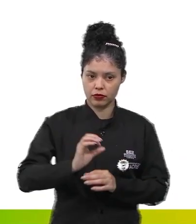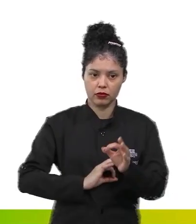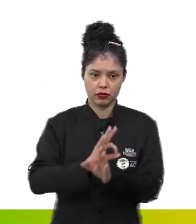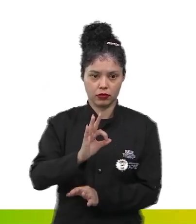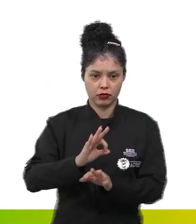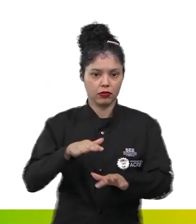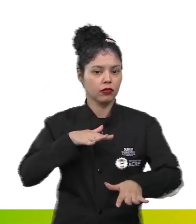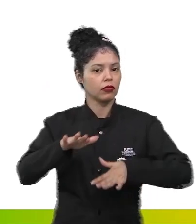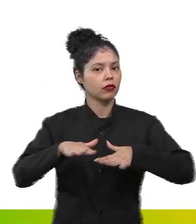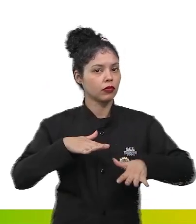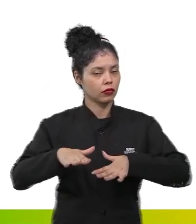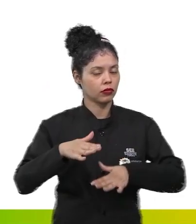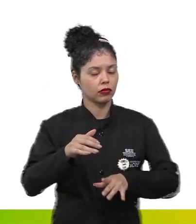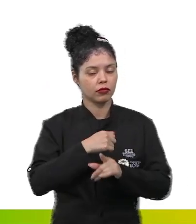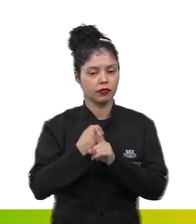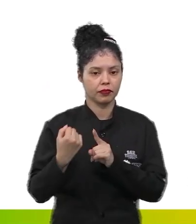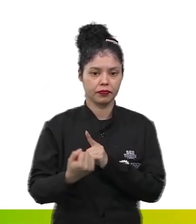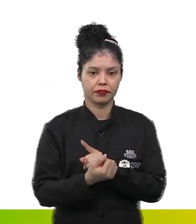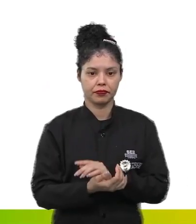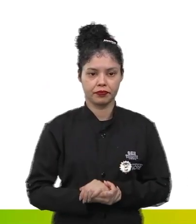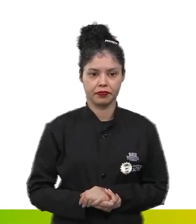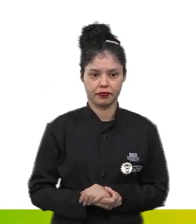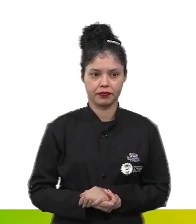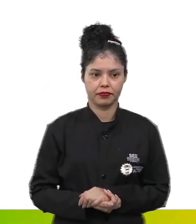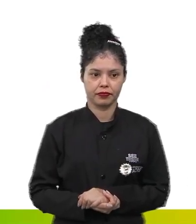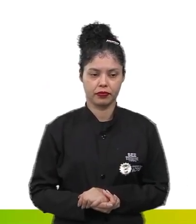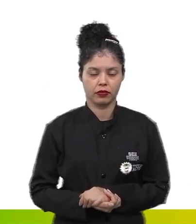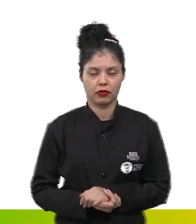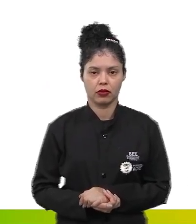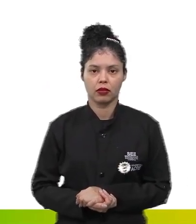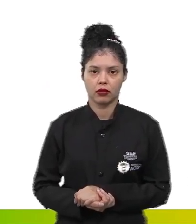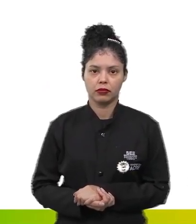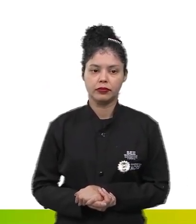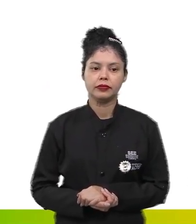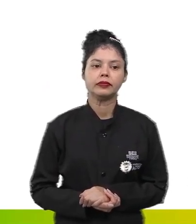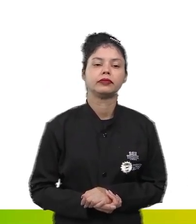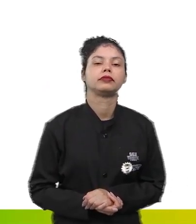seus direitos, organizando-se em movimentos sociais.